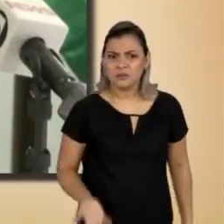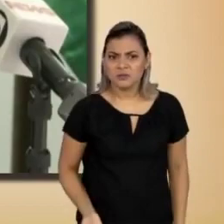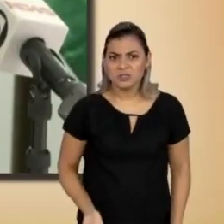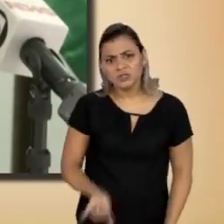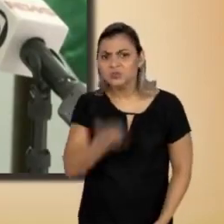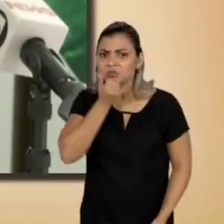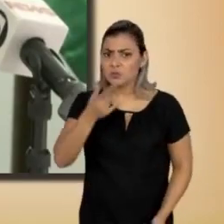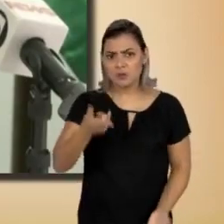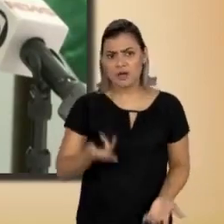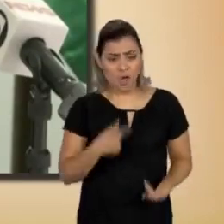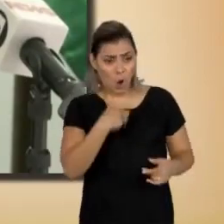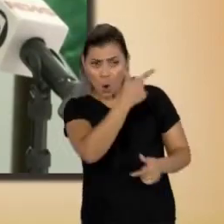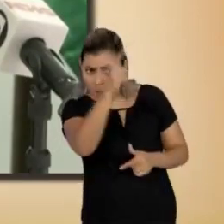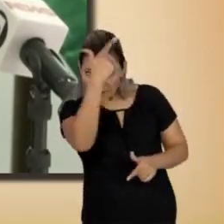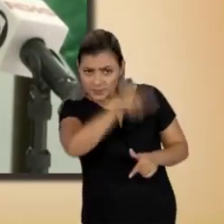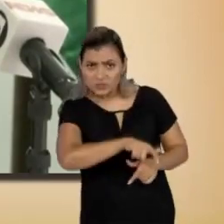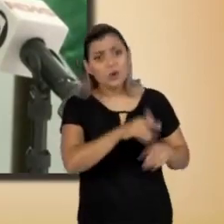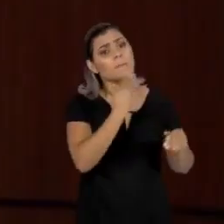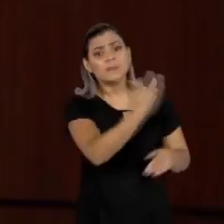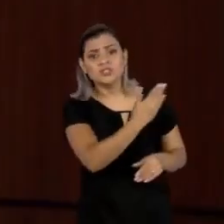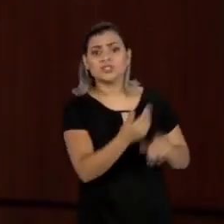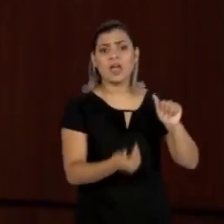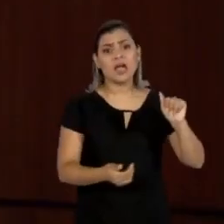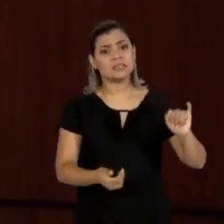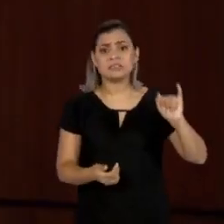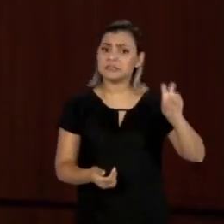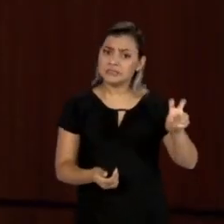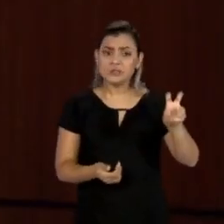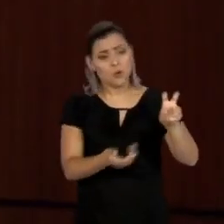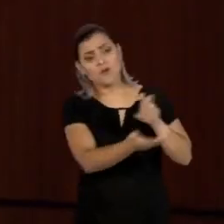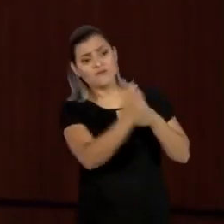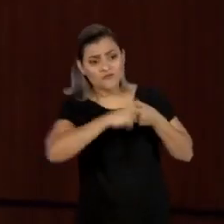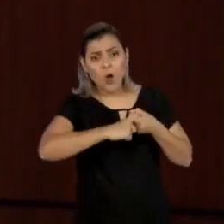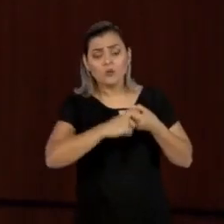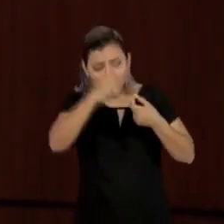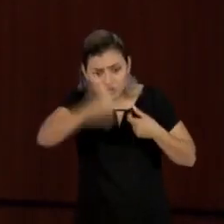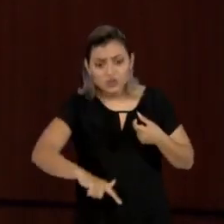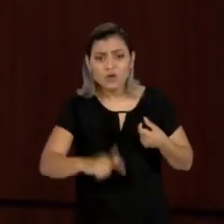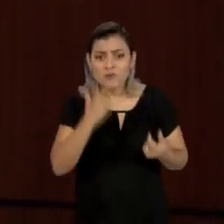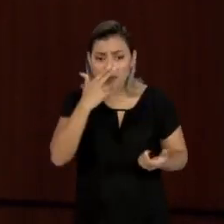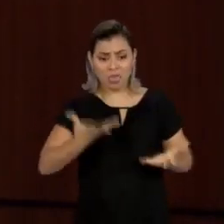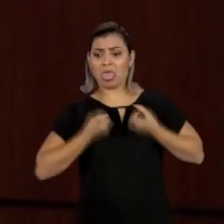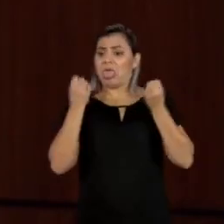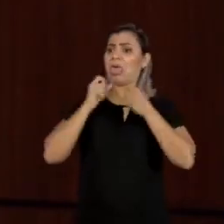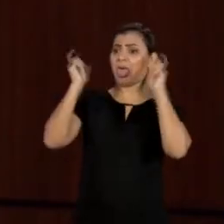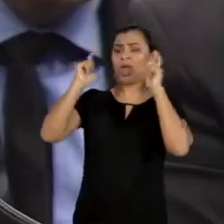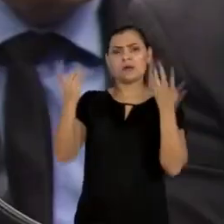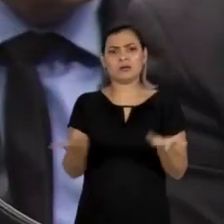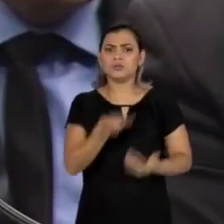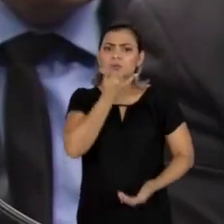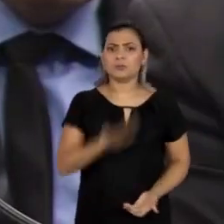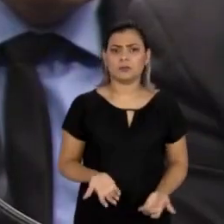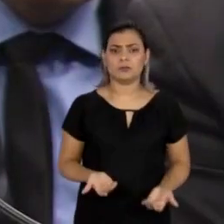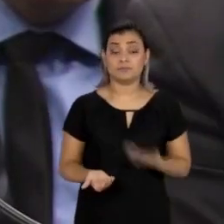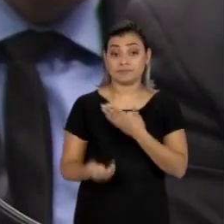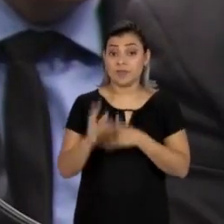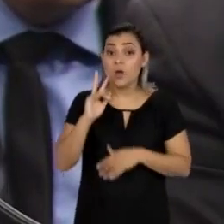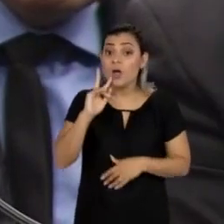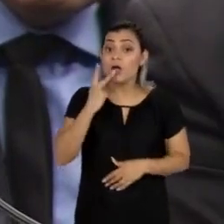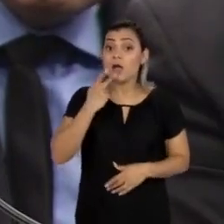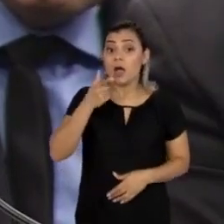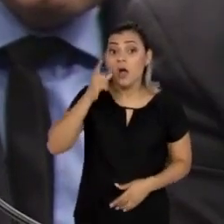Não se assustem se alguém então pediu AI-5. Diante da repercussão, Guedes voltou atrás ontem e disse que